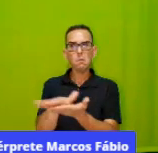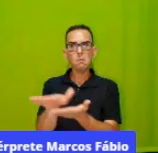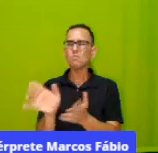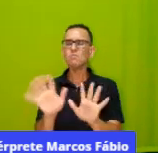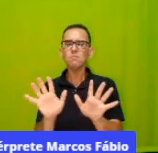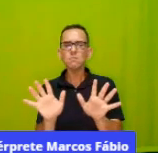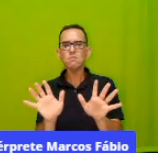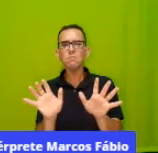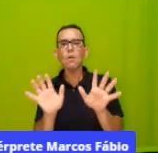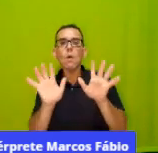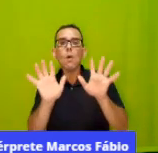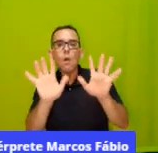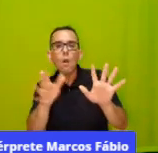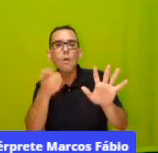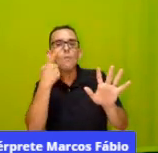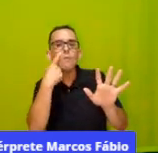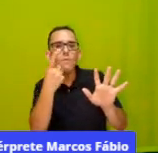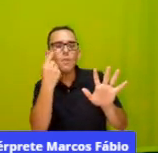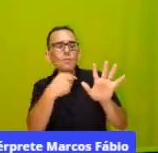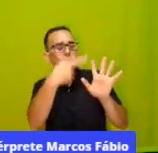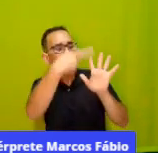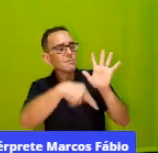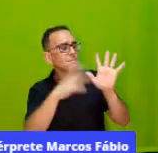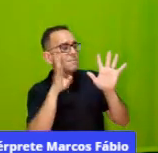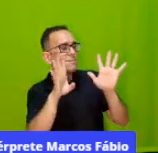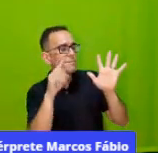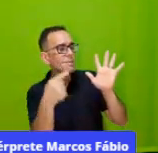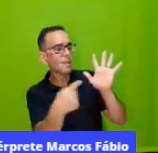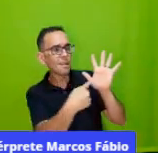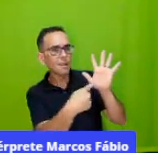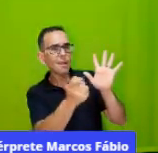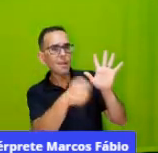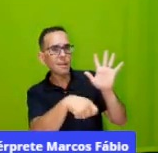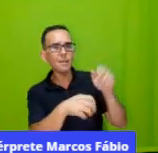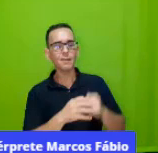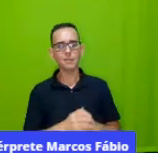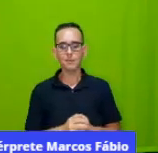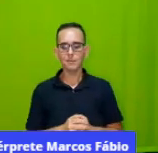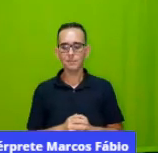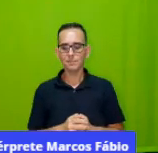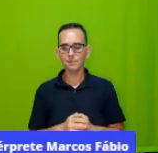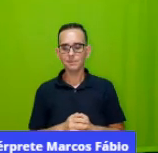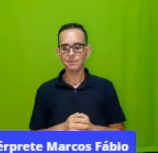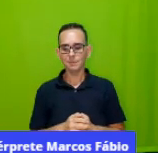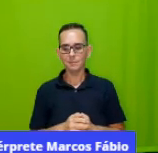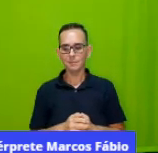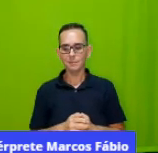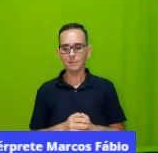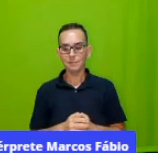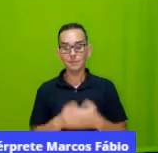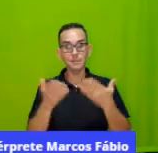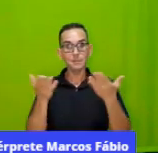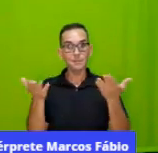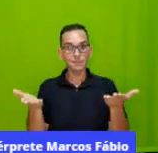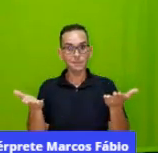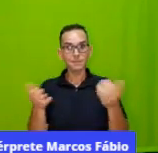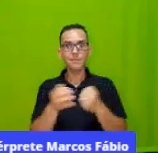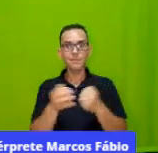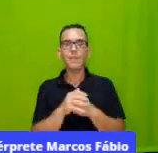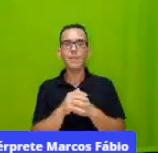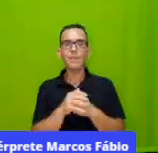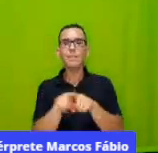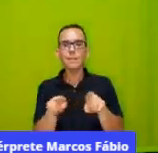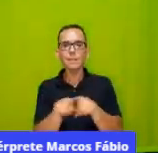fazer, né? Do joguinho. Nada impede, mas eu não tenho como imprimir. Então a gente vai escrever. Olha como ficou legal isso aqui, ó.